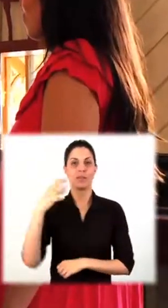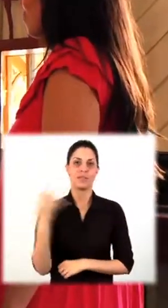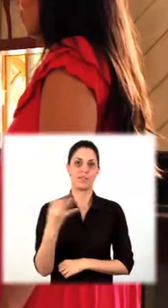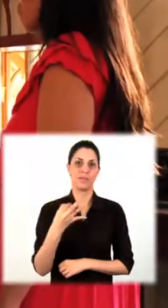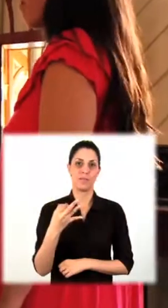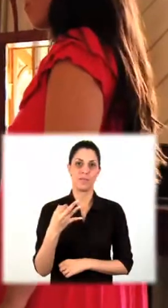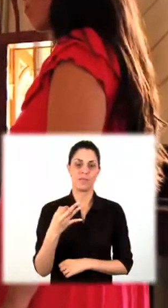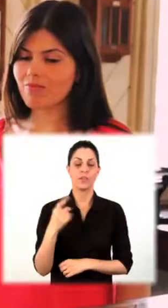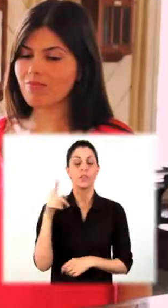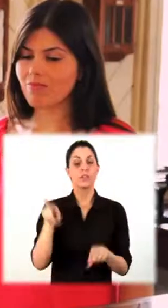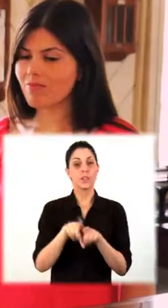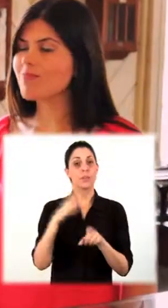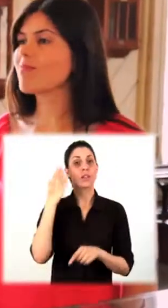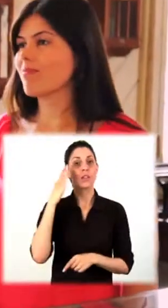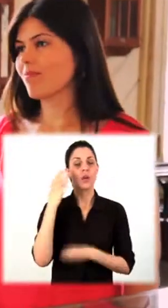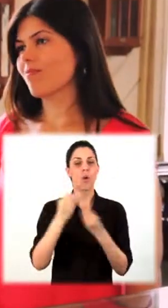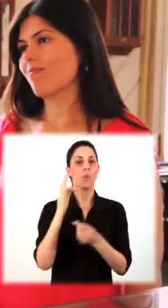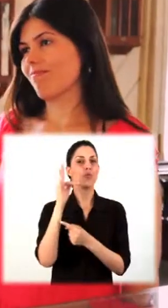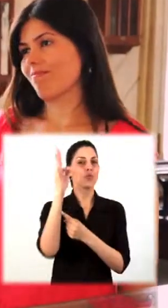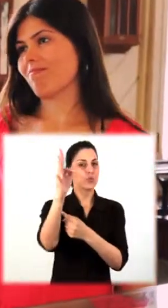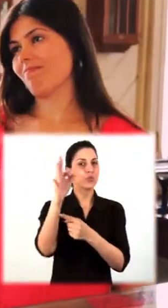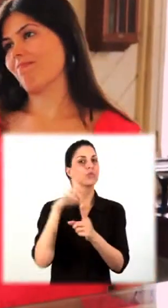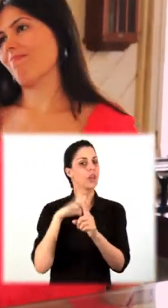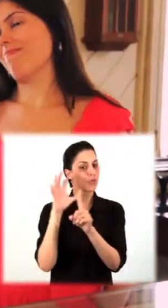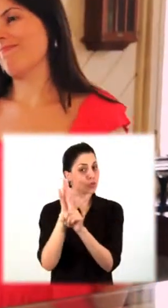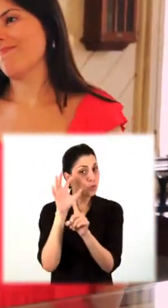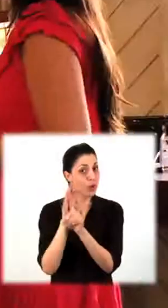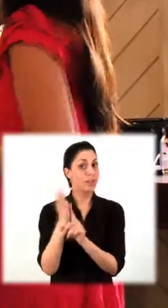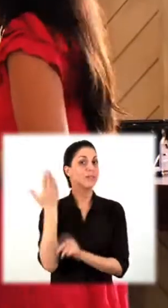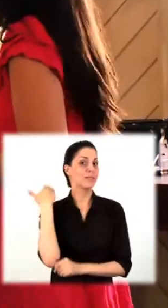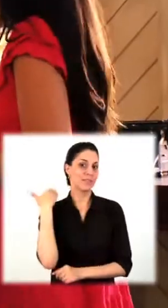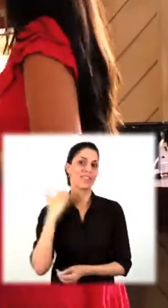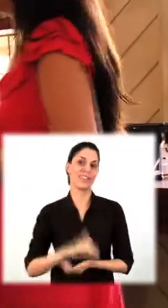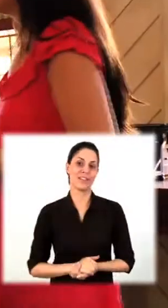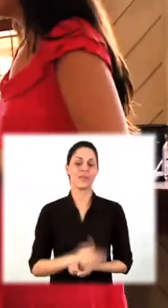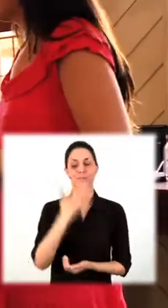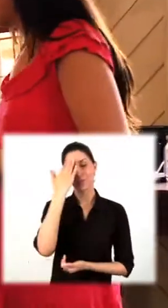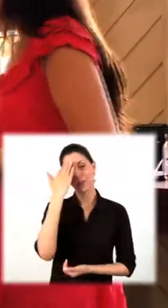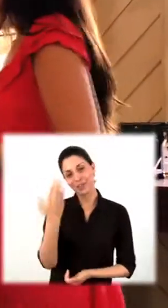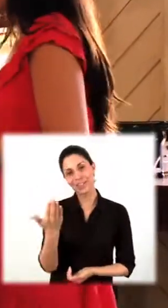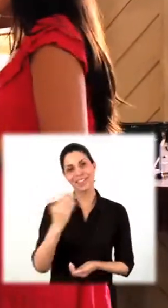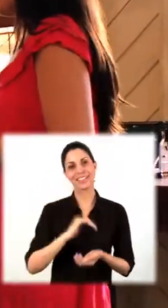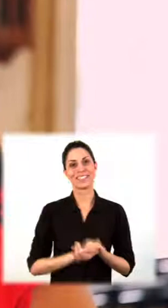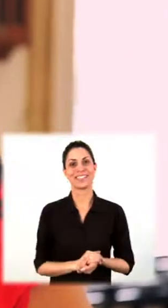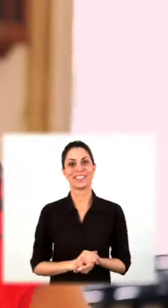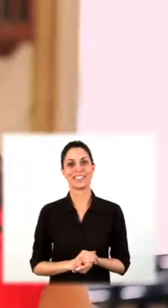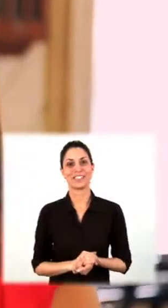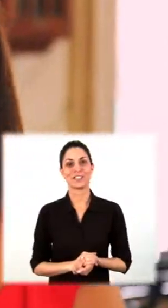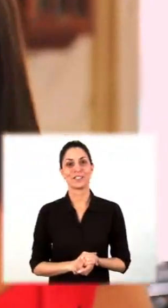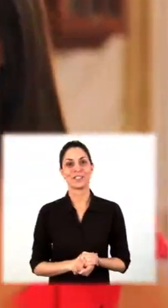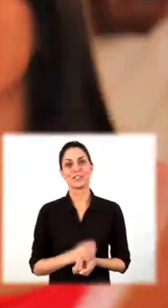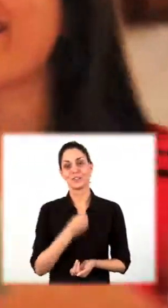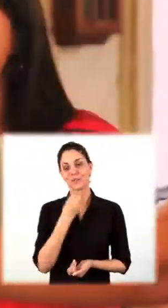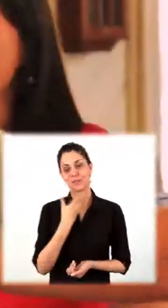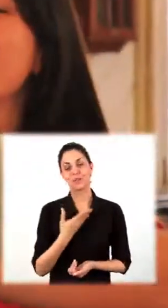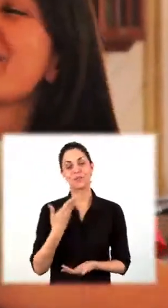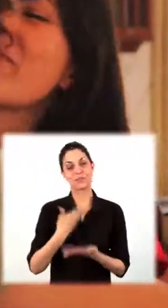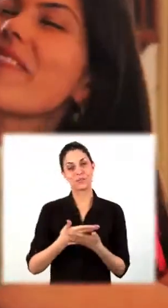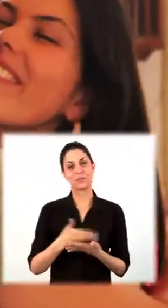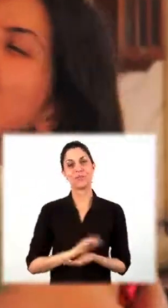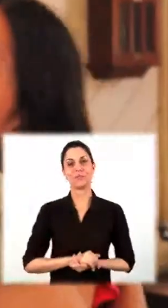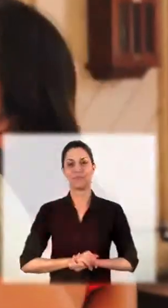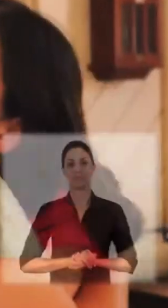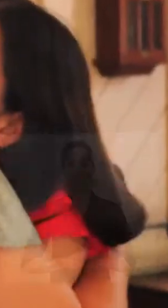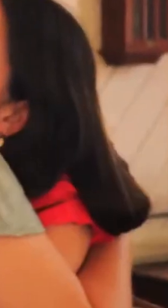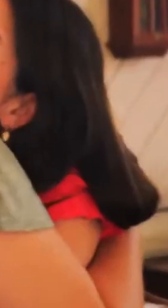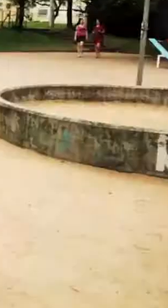vermos como o futuro tem uma influência no pretérito. Obrigada por enquanto, querida. Eu agradeço pela aula.